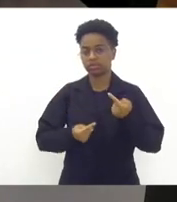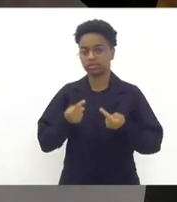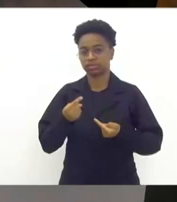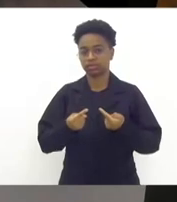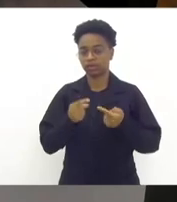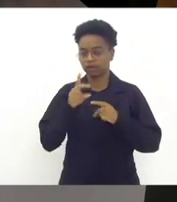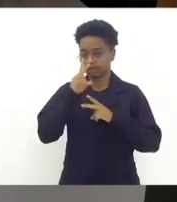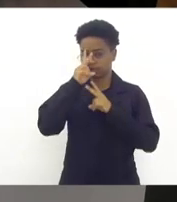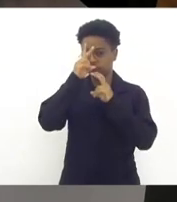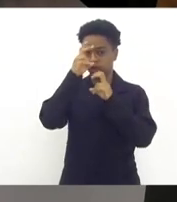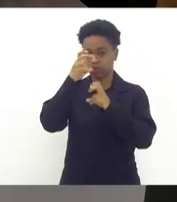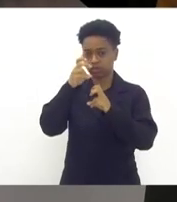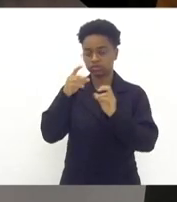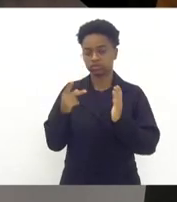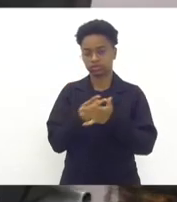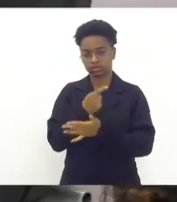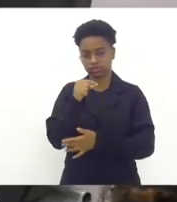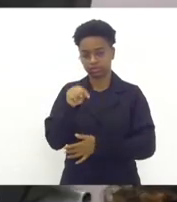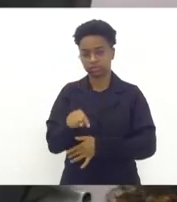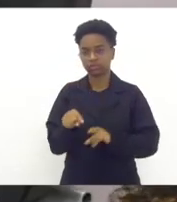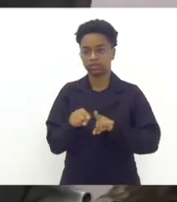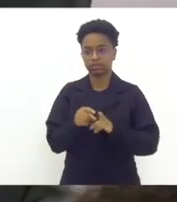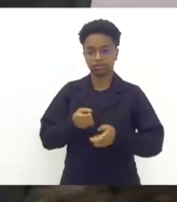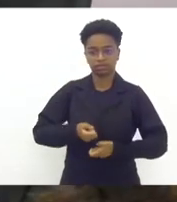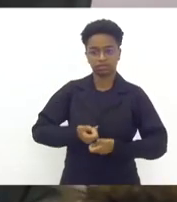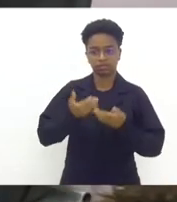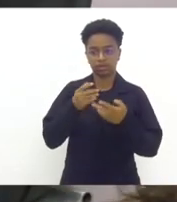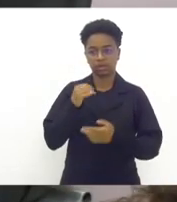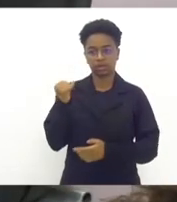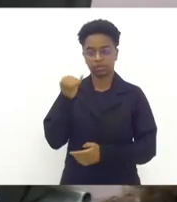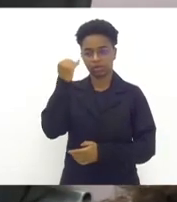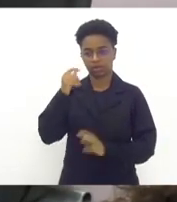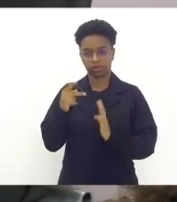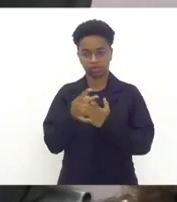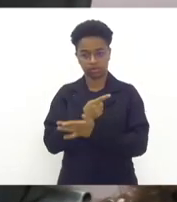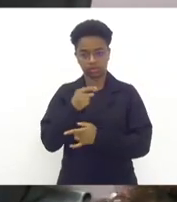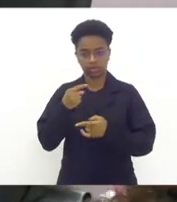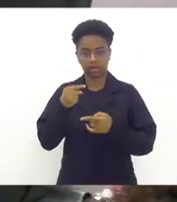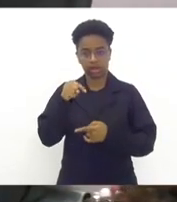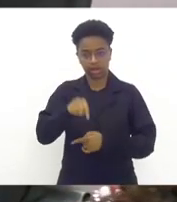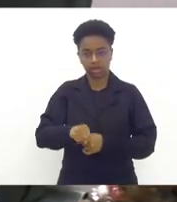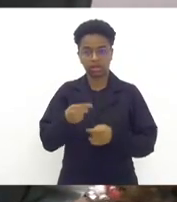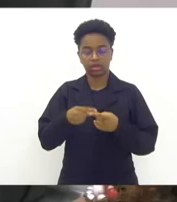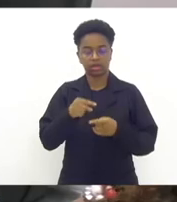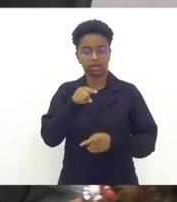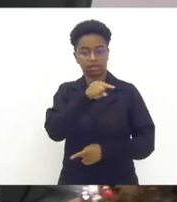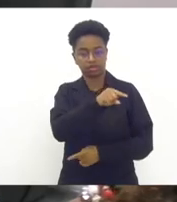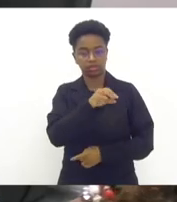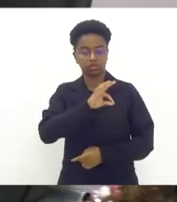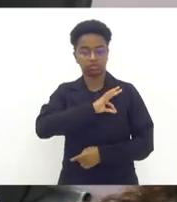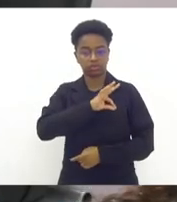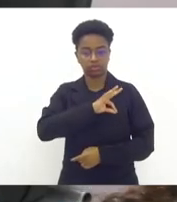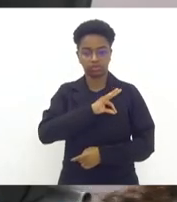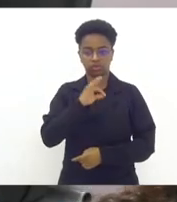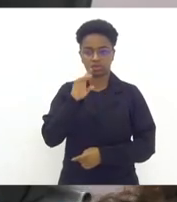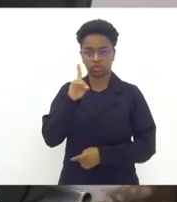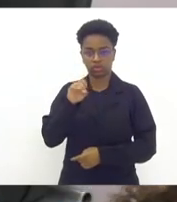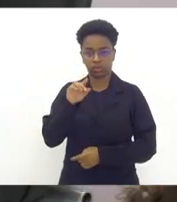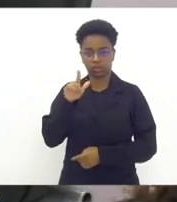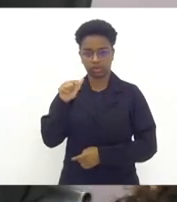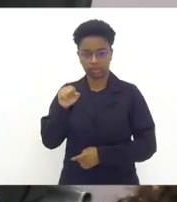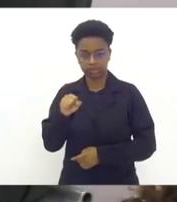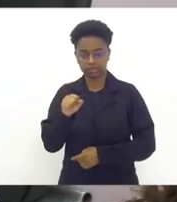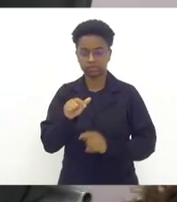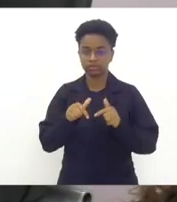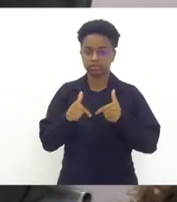tão forte feito aqui, os relatos tão fortes feito aqui. Soldado Douglas, por ser um agente